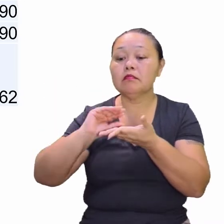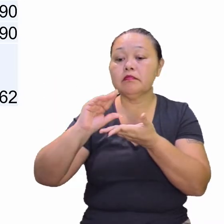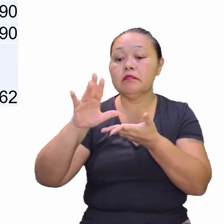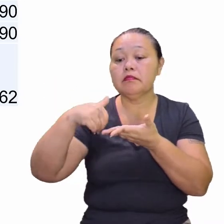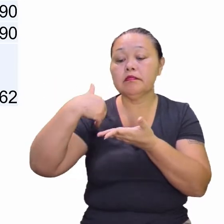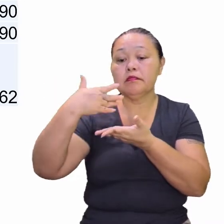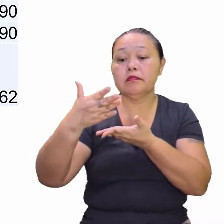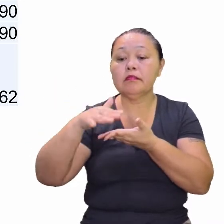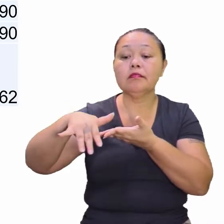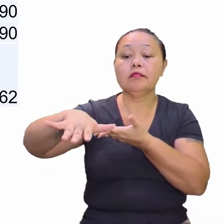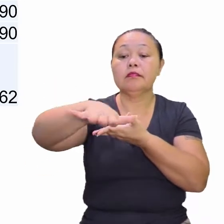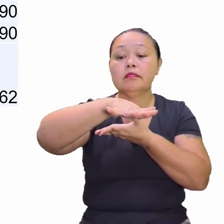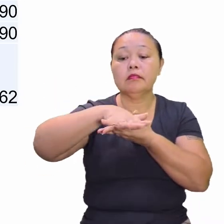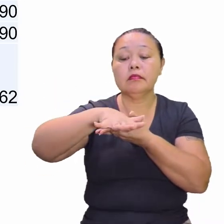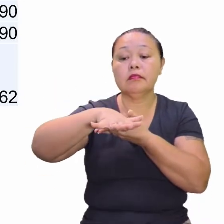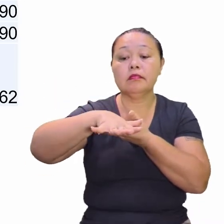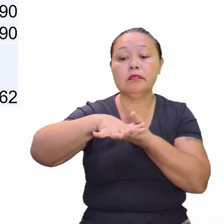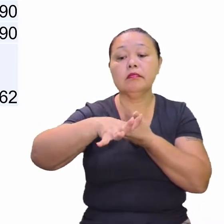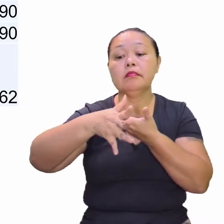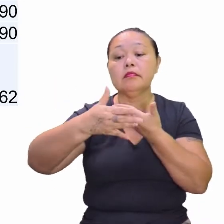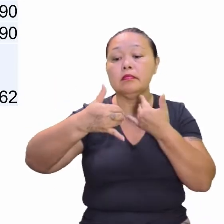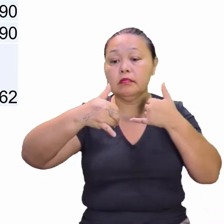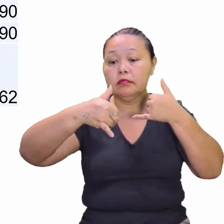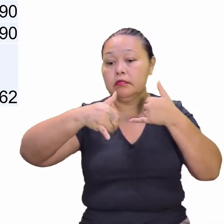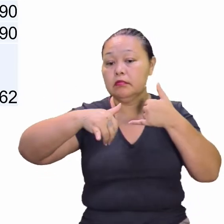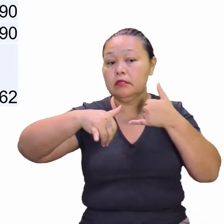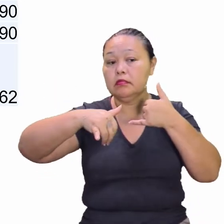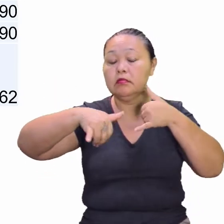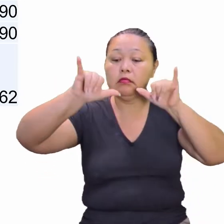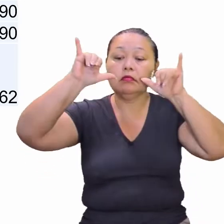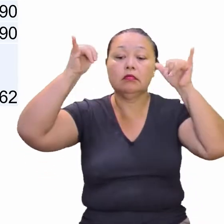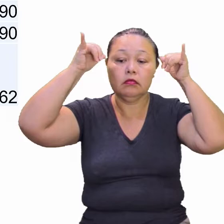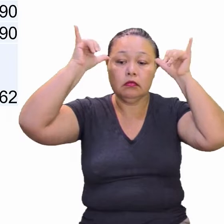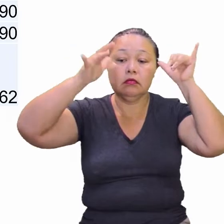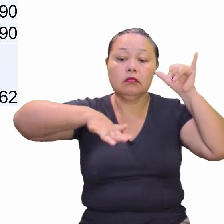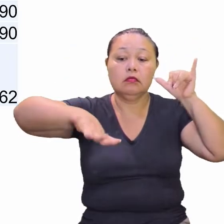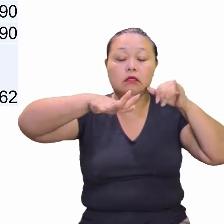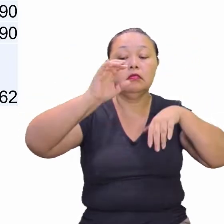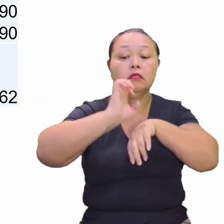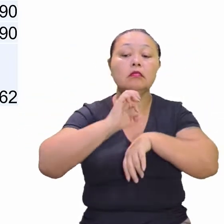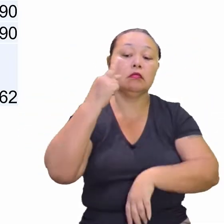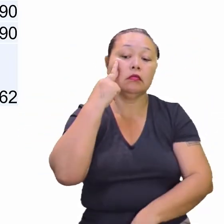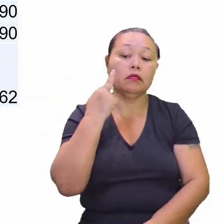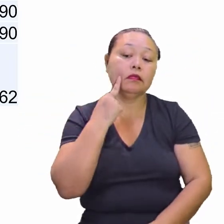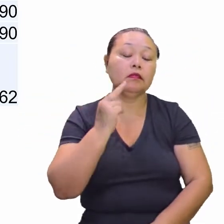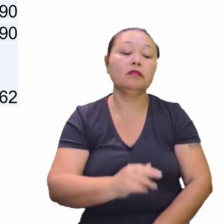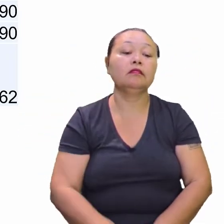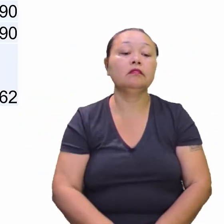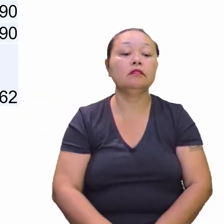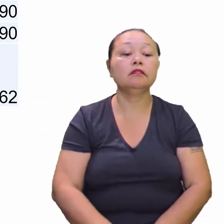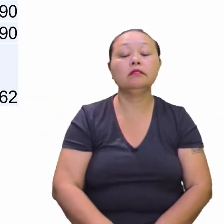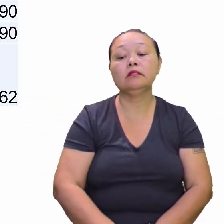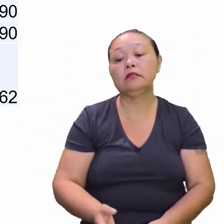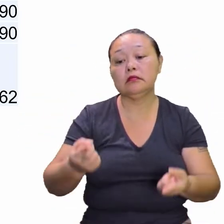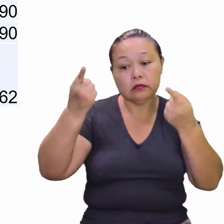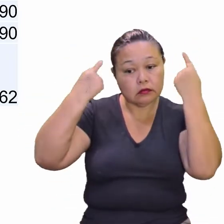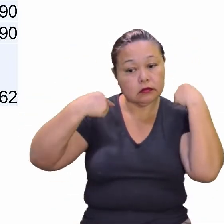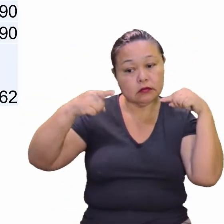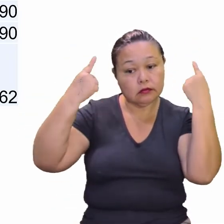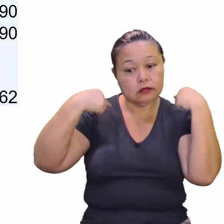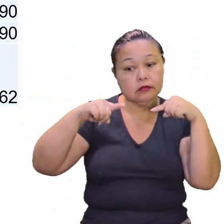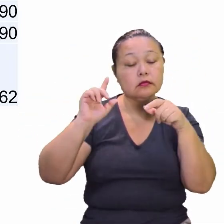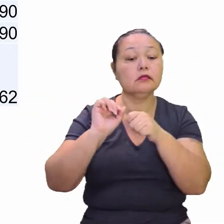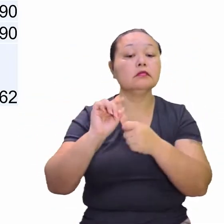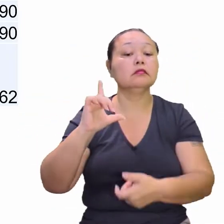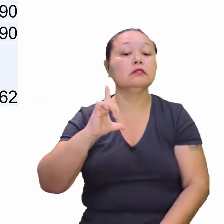investimento mais no campo aí da pecuária do bovina no estado de Rondônia. Caprinos,